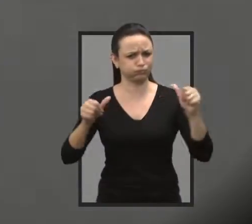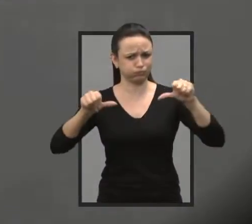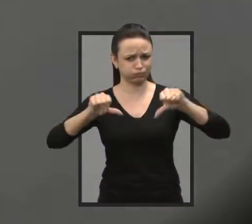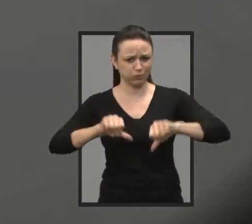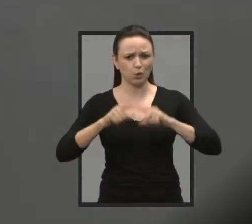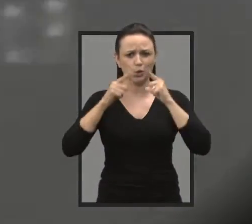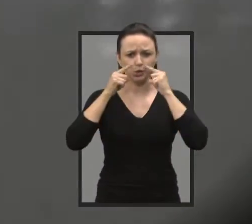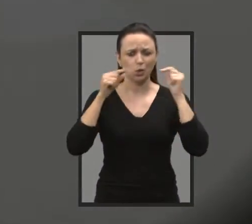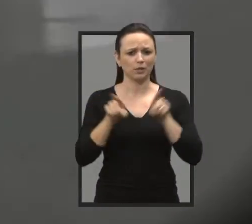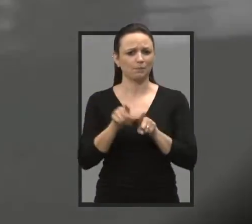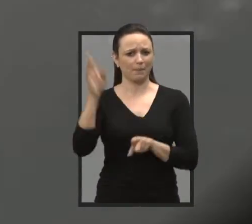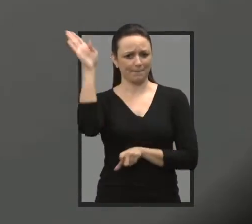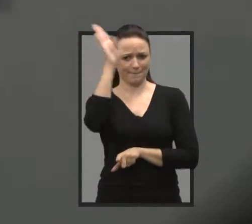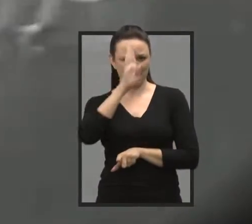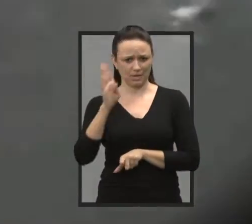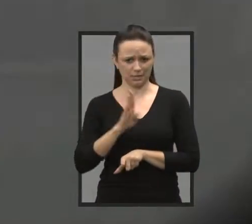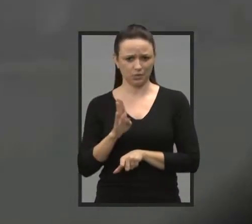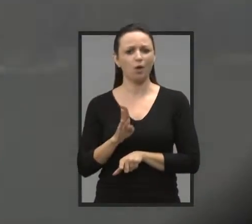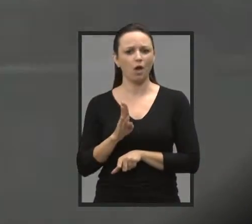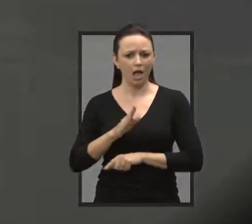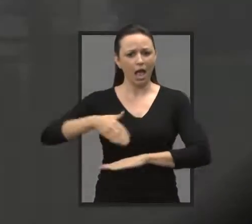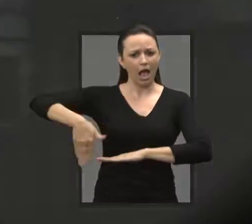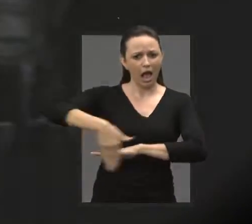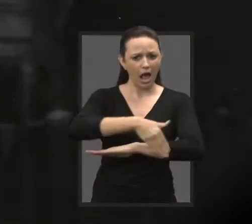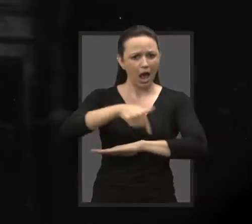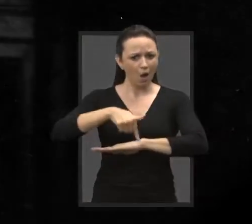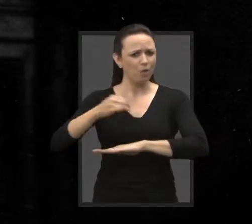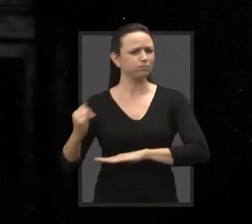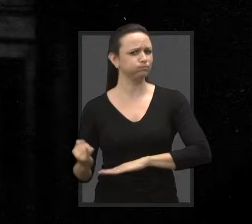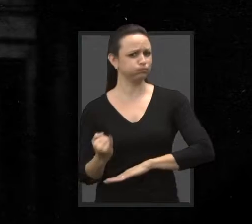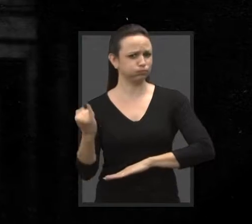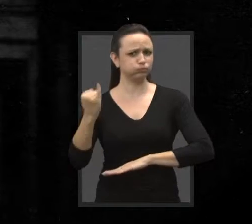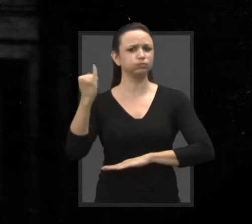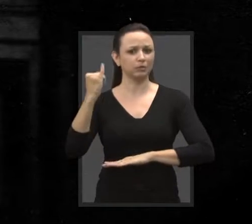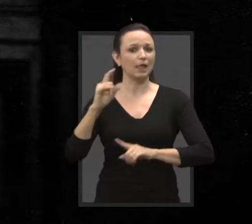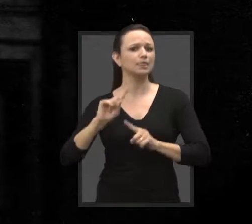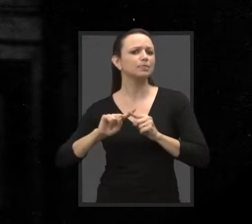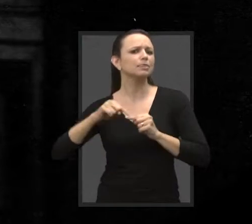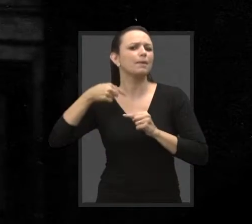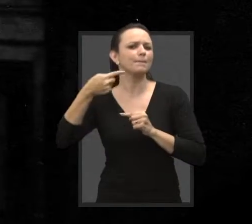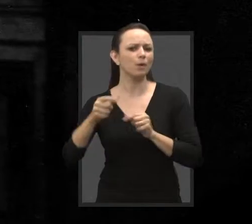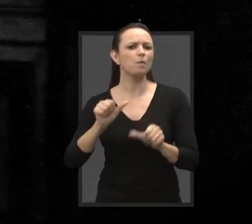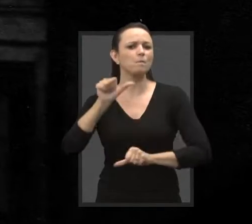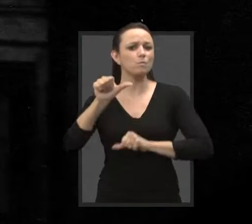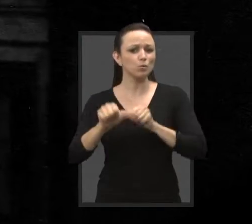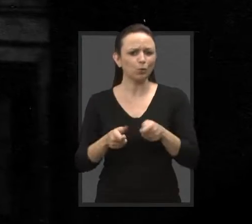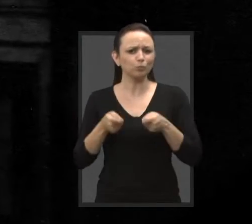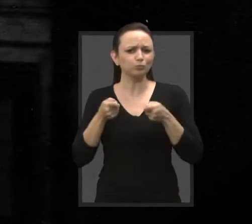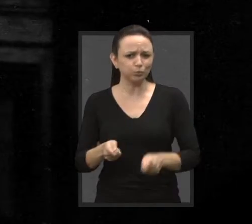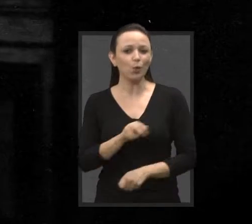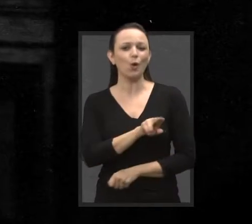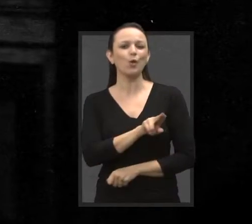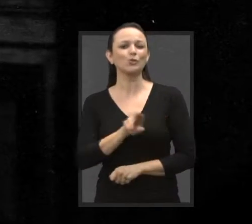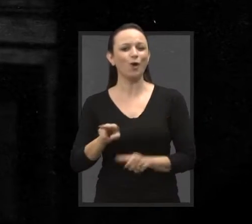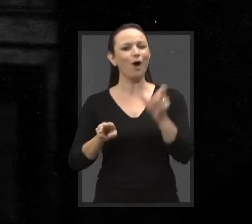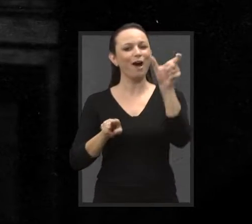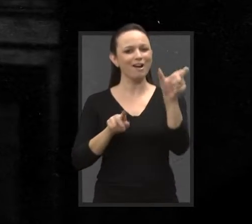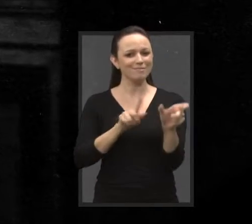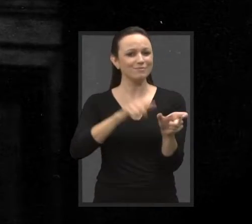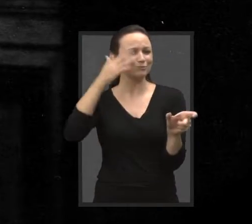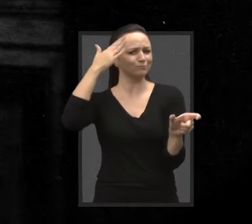Jaú e no Brasil, a relevância da Rua da Estação seria posteriormente confirmada ao receber o nome de um dos